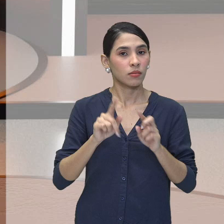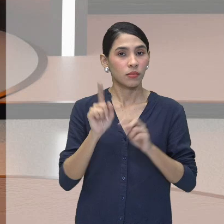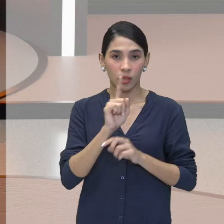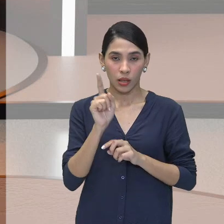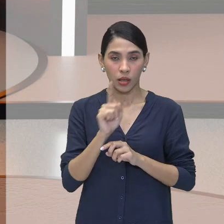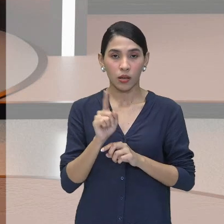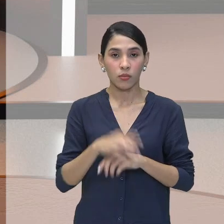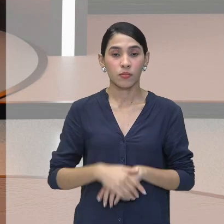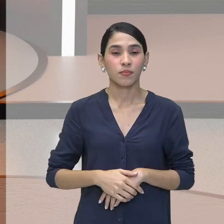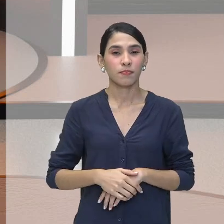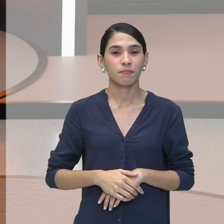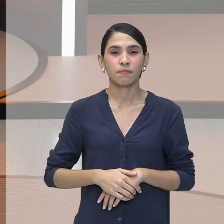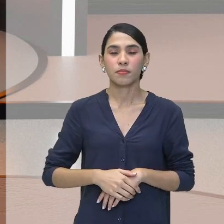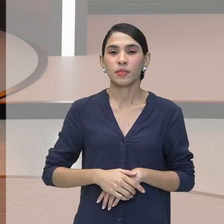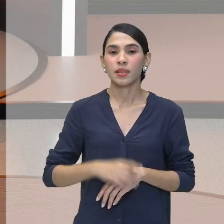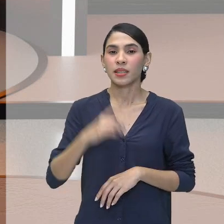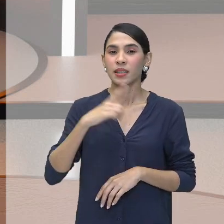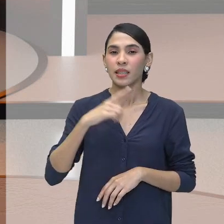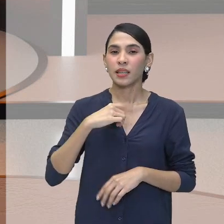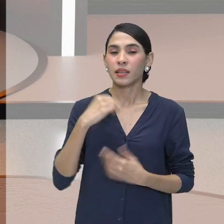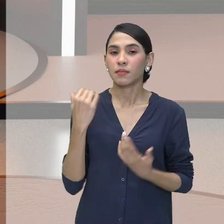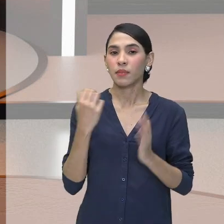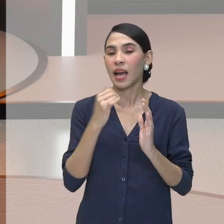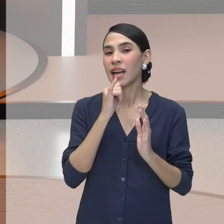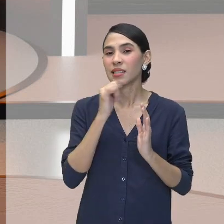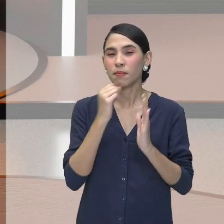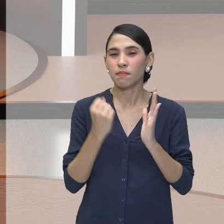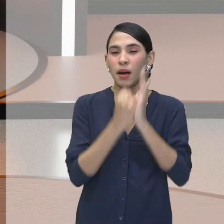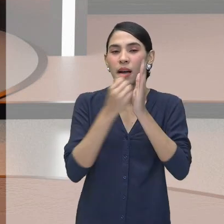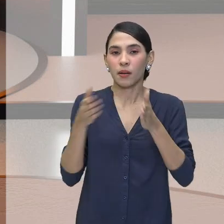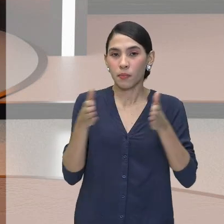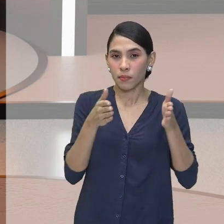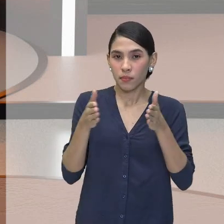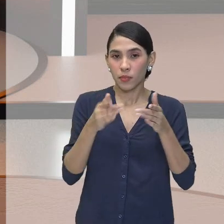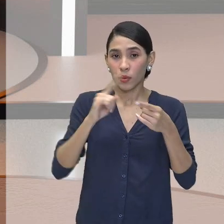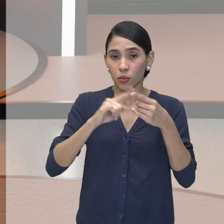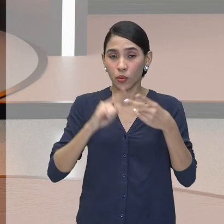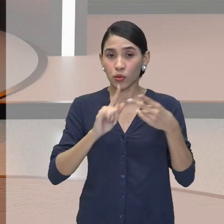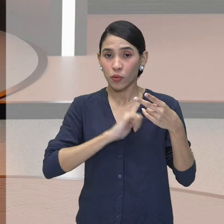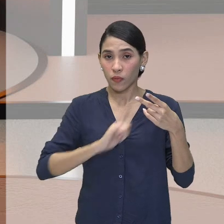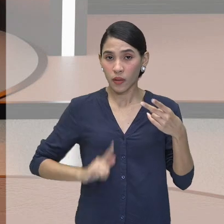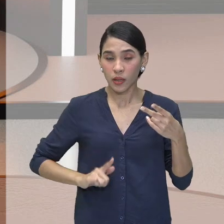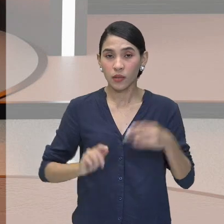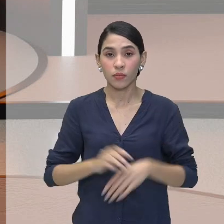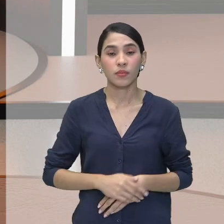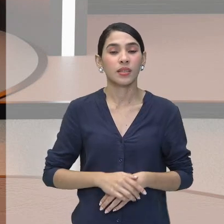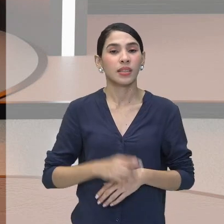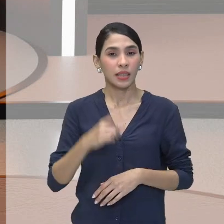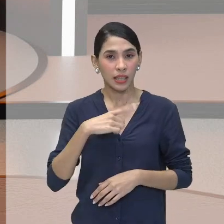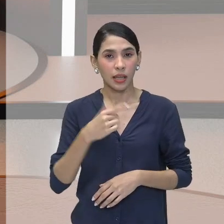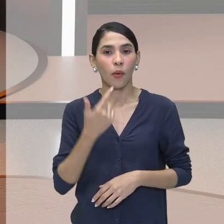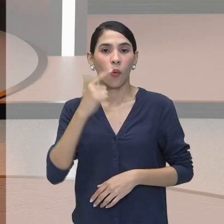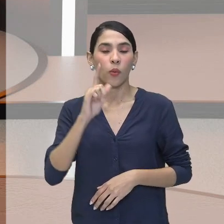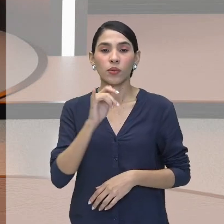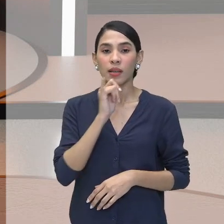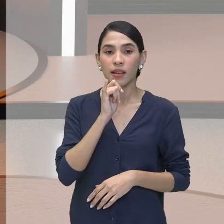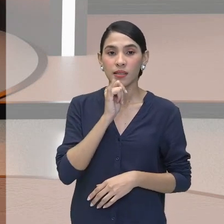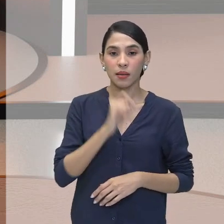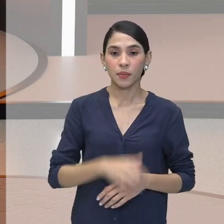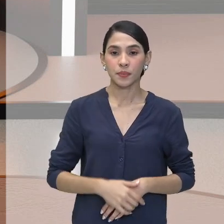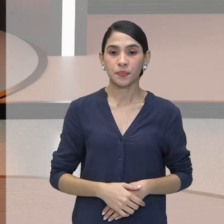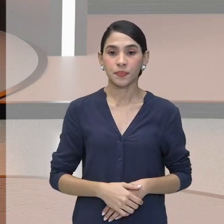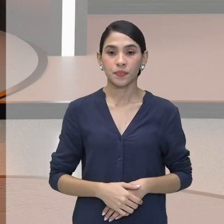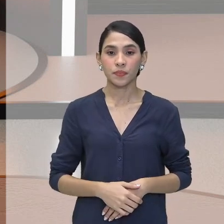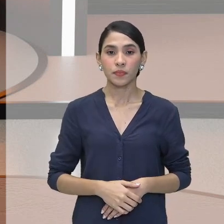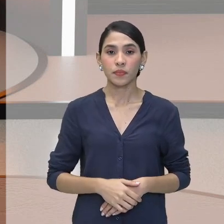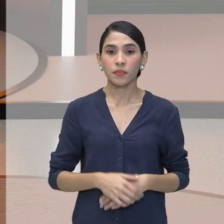falando dos que vão marcar exatamente esse momento, esses primeiros dois governos. Nós vamos ter outros, como por exemplo, né, a